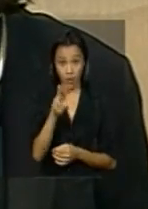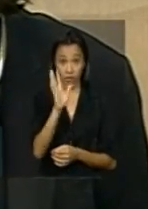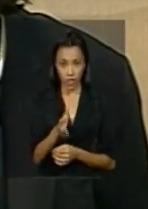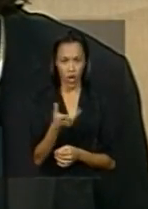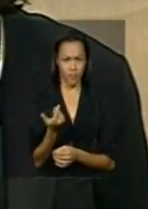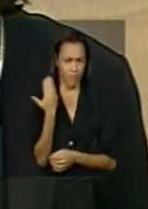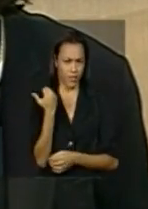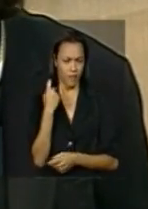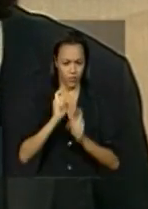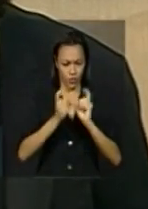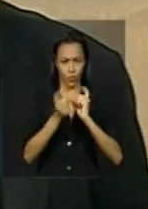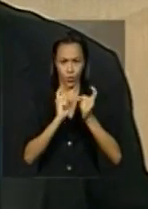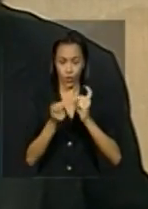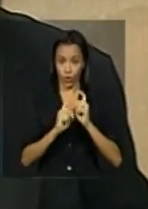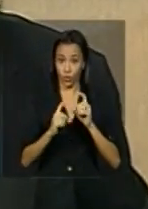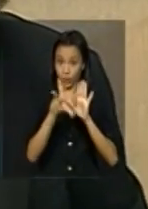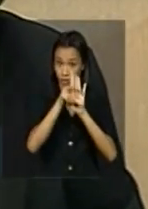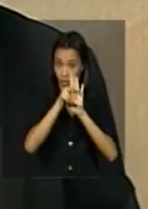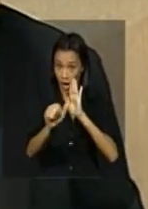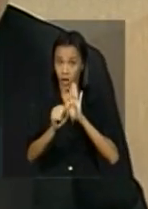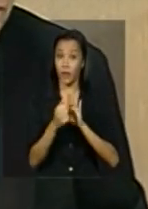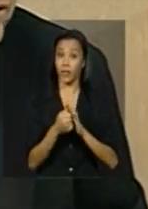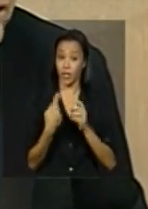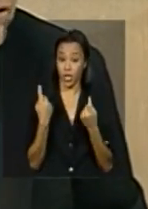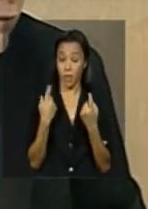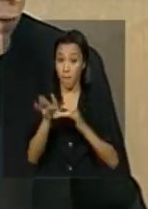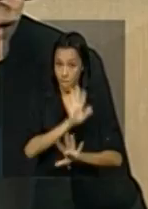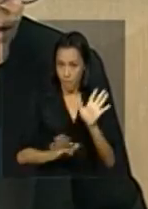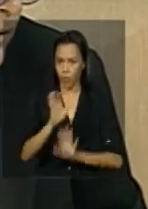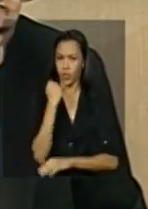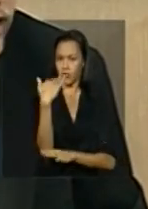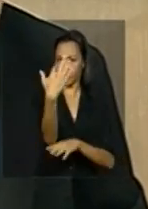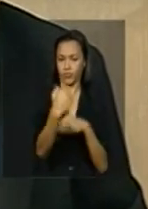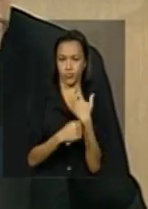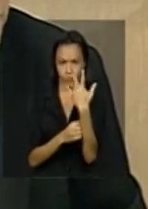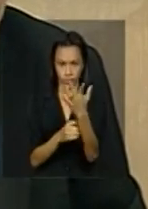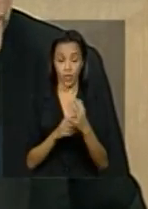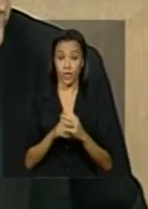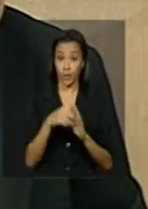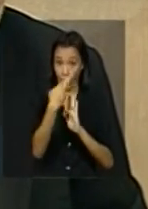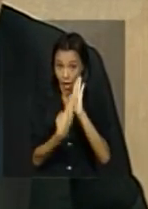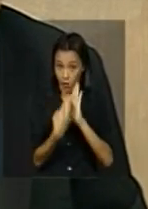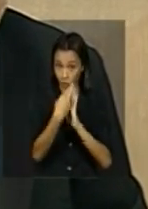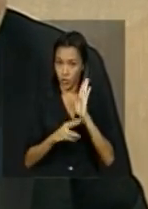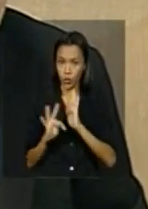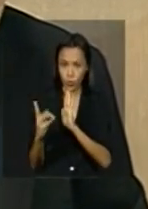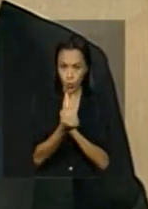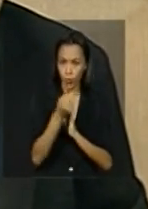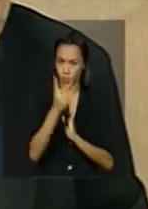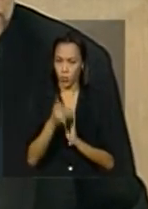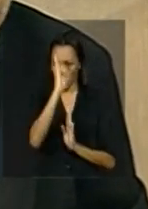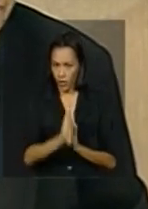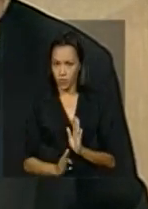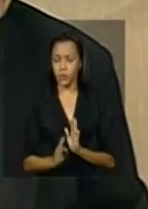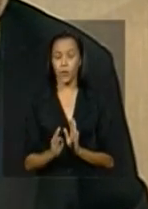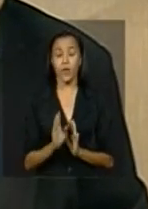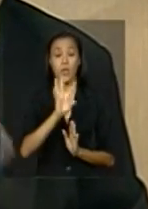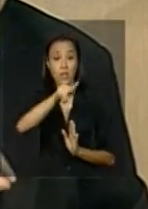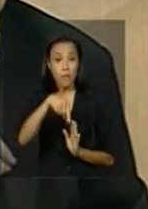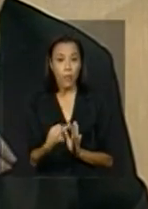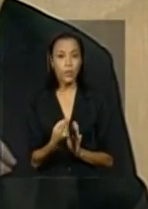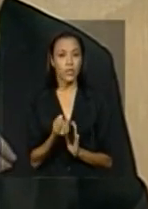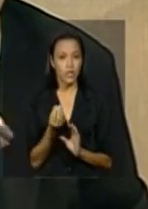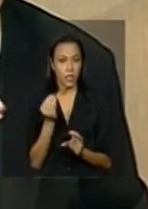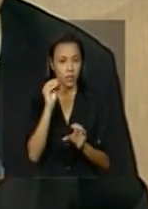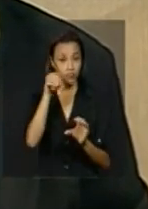estamos discutindo no código florestal que nós entendemos que é essencial paraa regularização Ambiental de todas as propriedades ruras desse país ao ser implantado